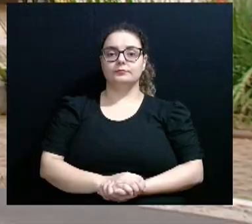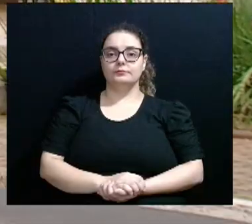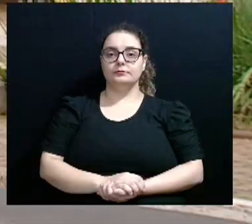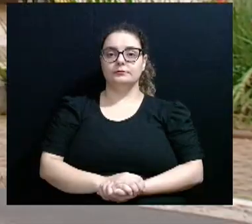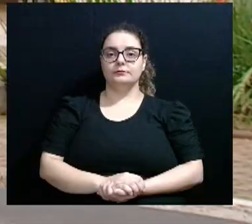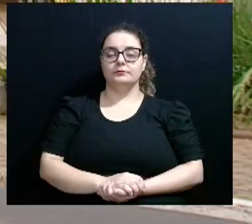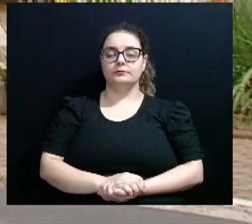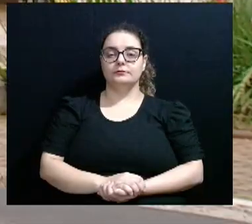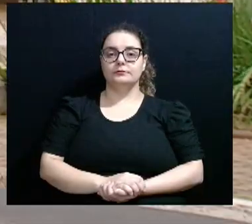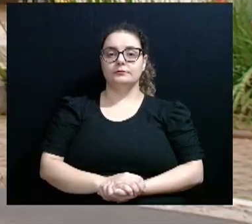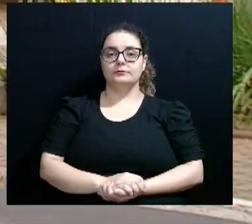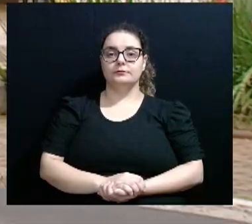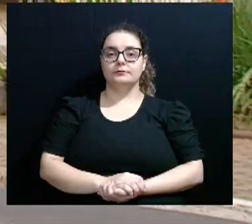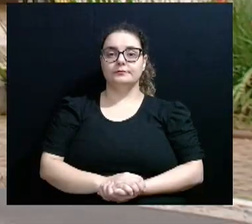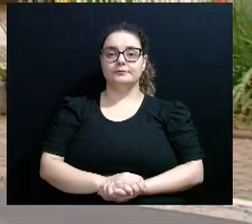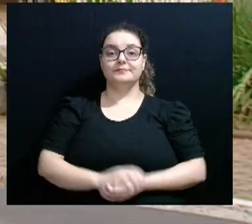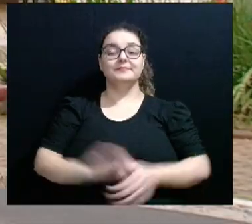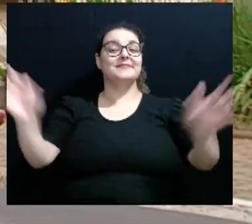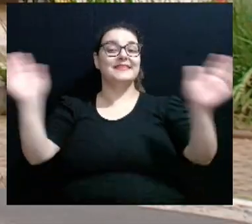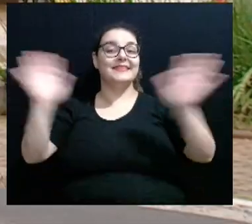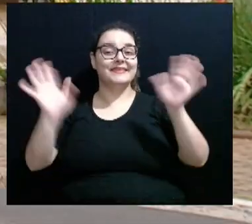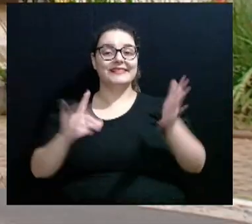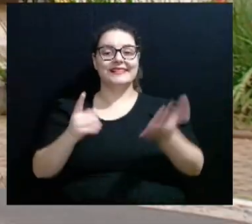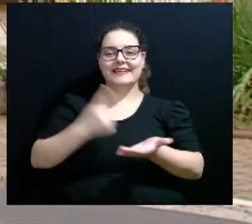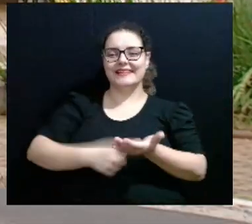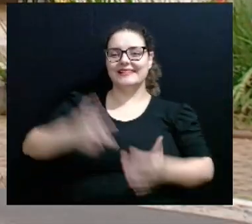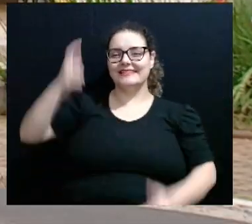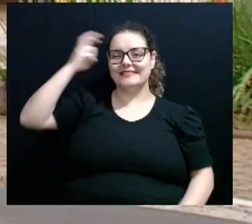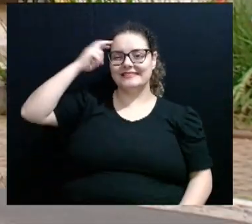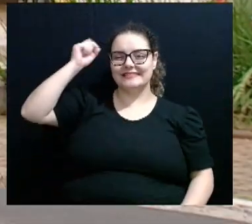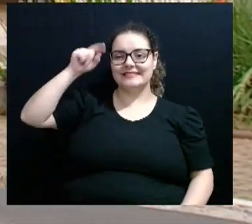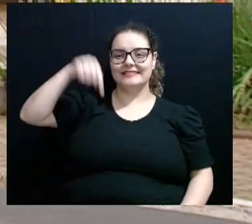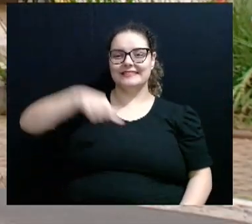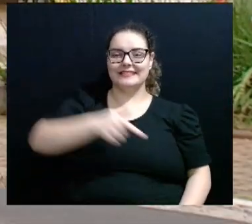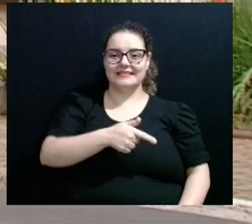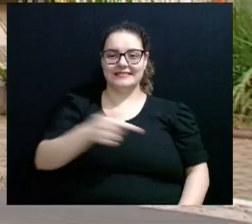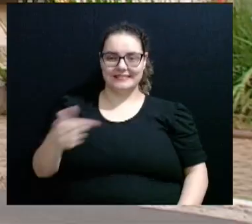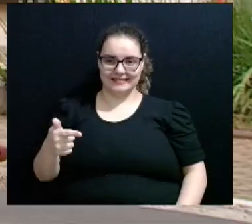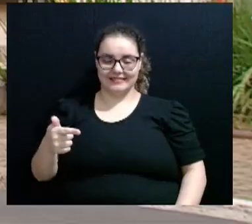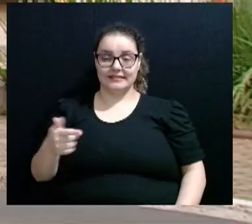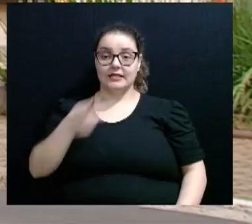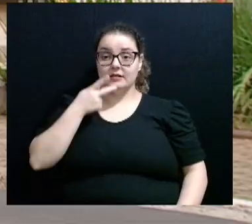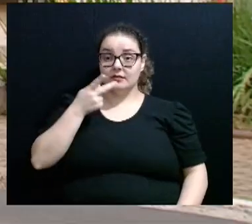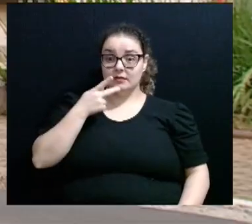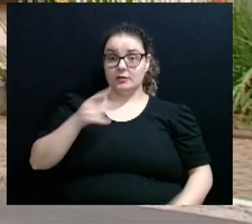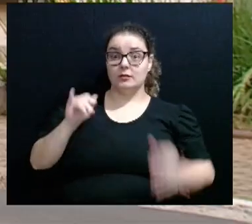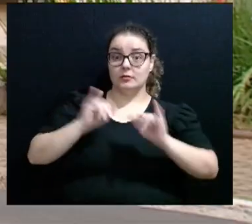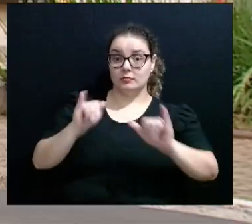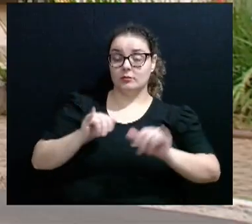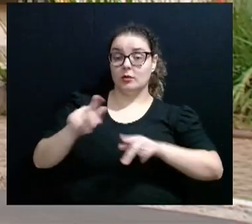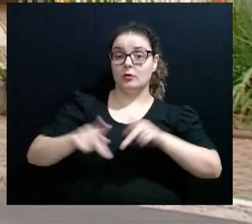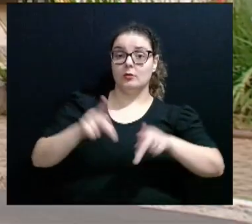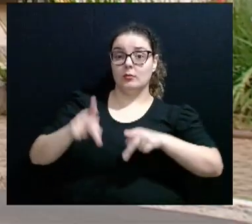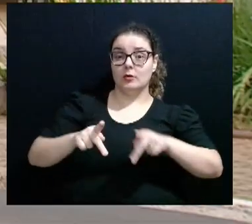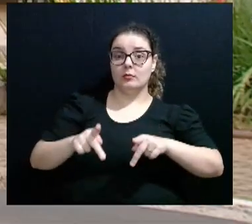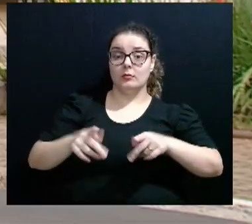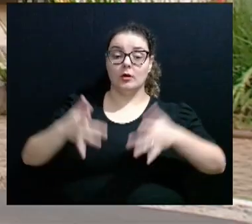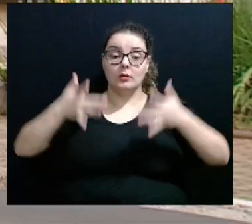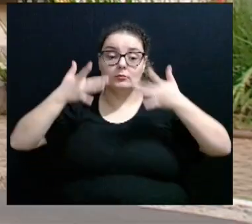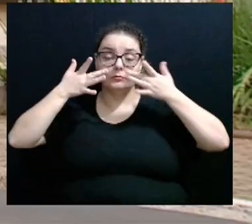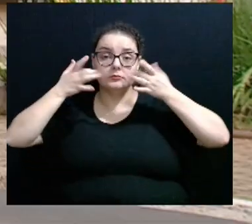Olá, a agenda cultural desta semana fala sobre a campanha de popularização do teatro, com entrada